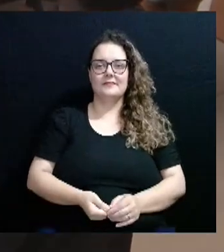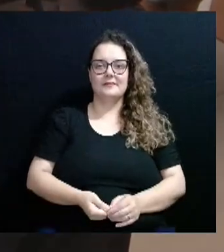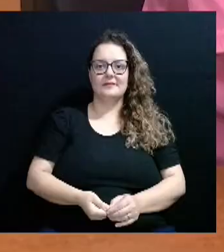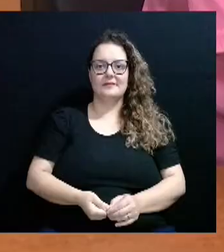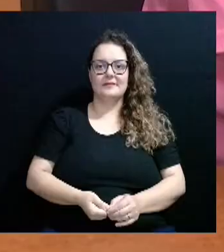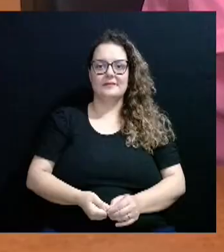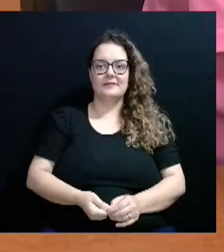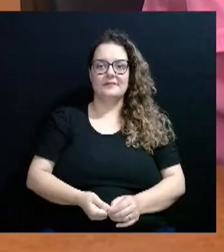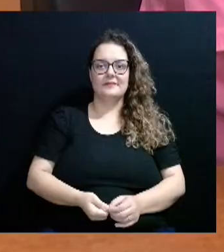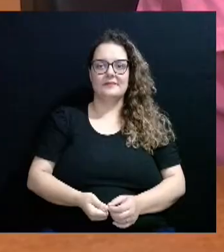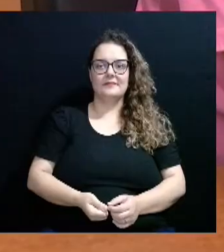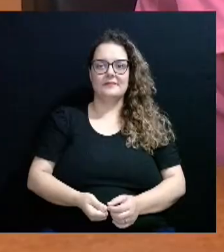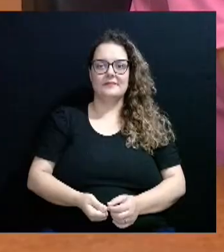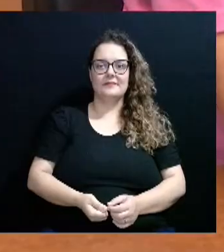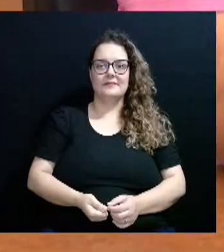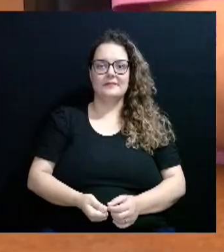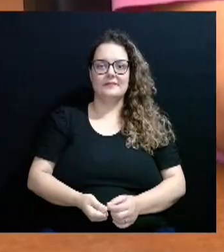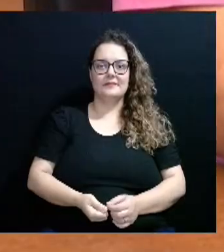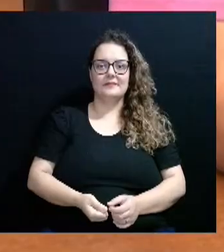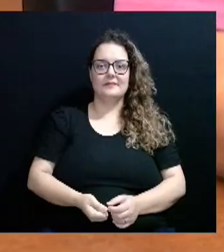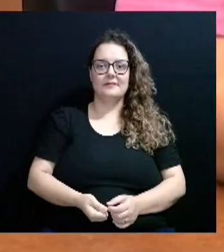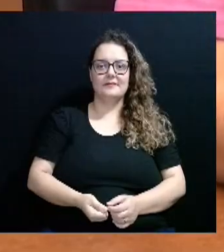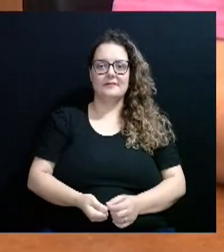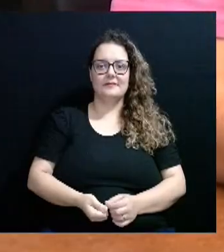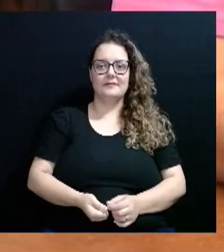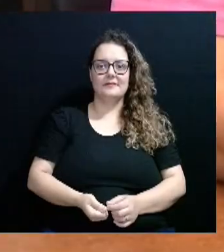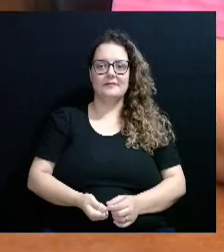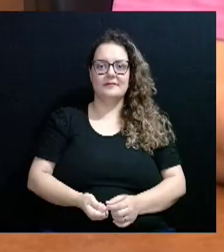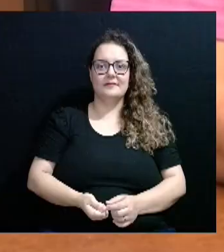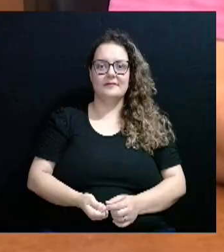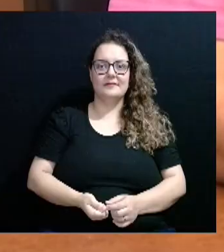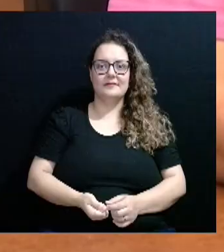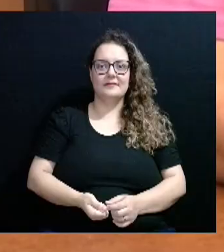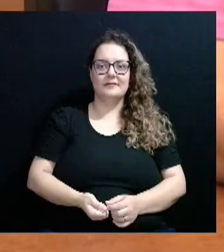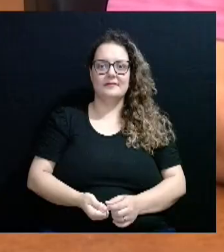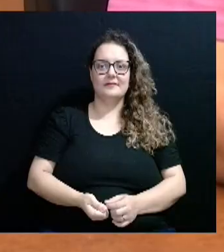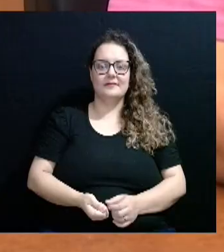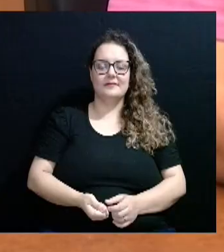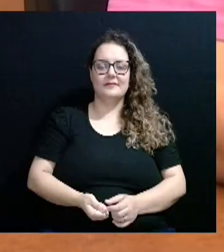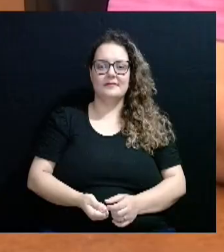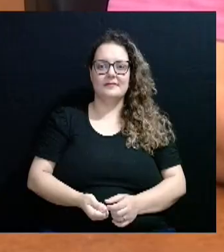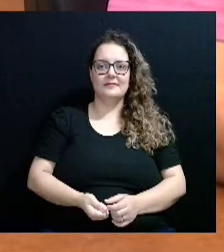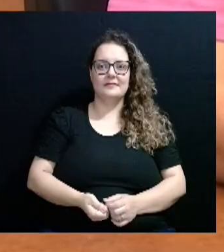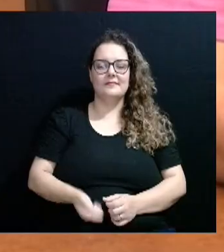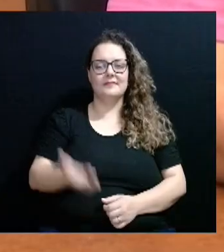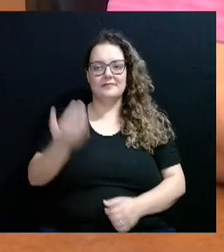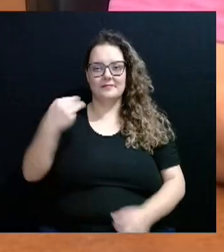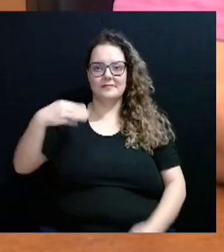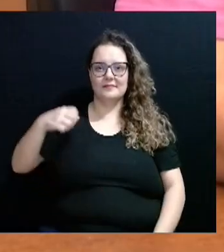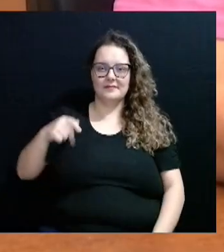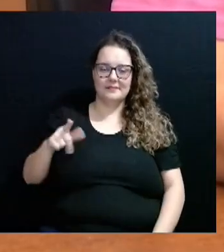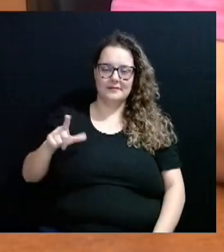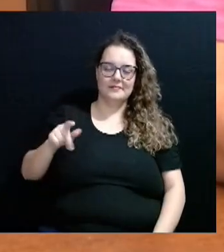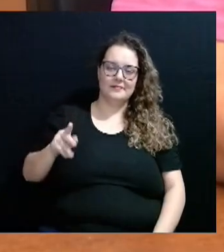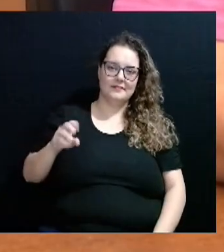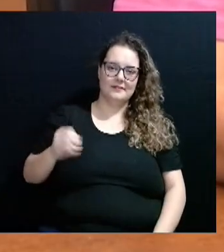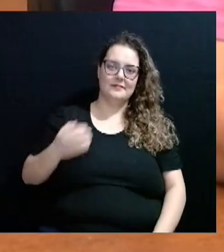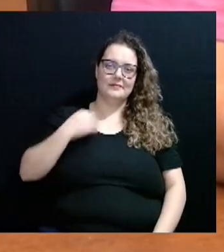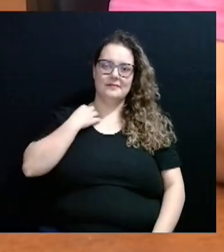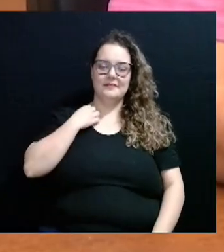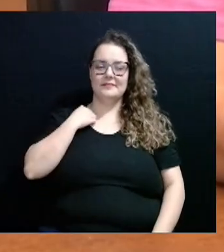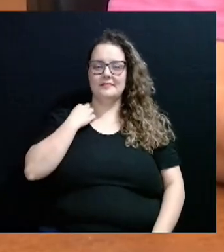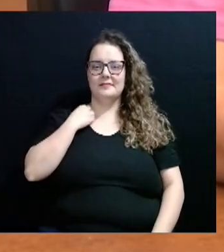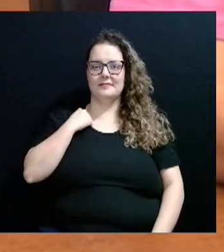E vamos lá, então? Pode ser, Malco? Gente, o Malco vai cantar aqui